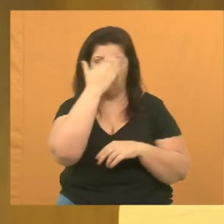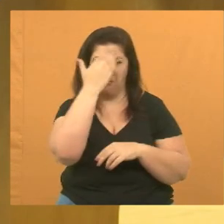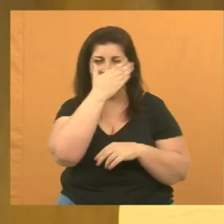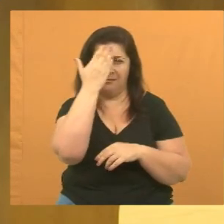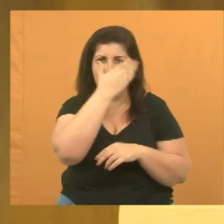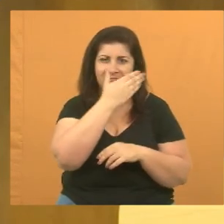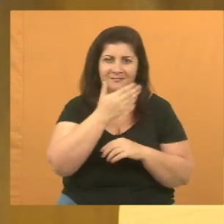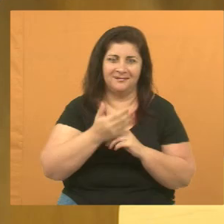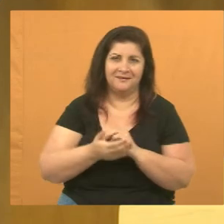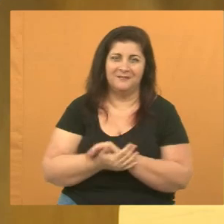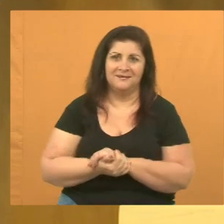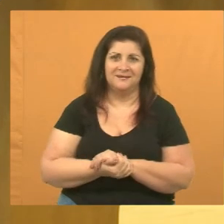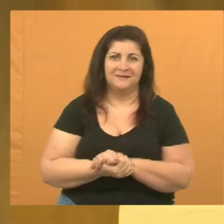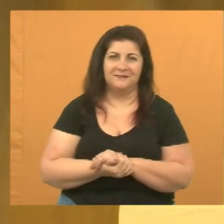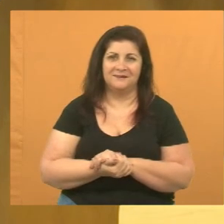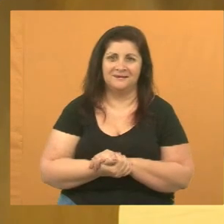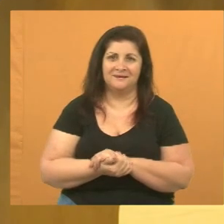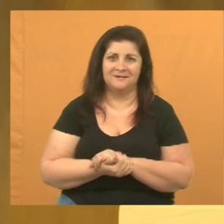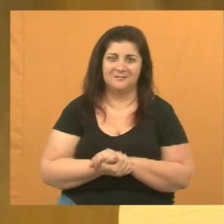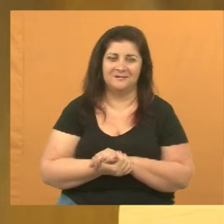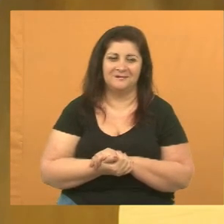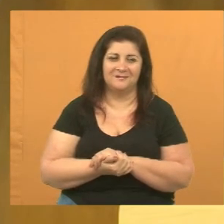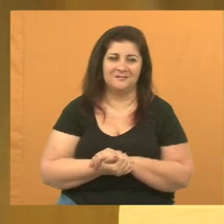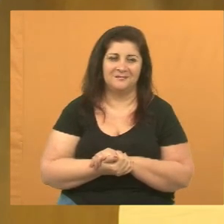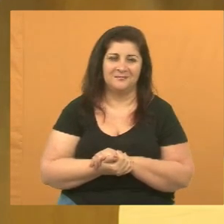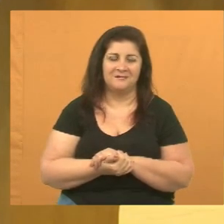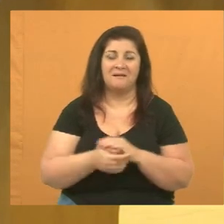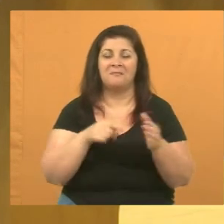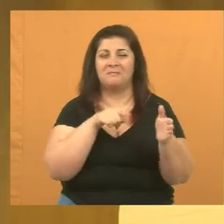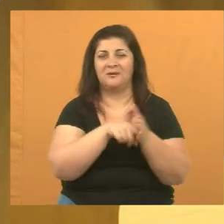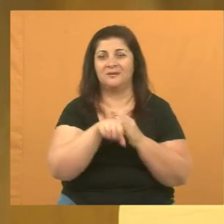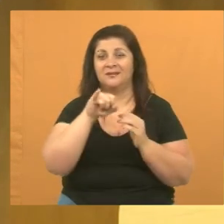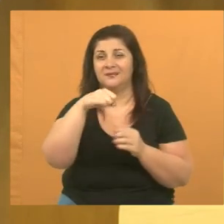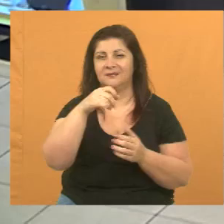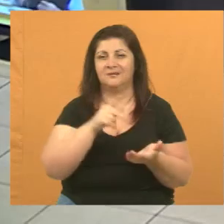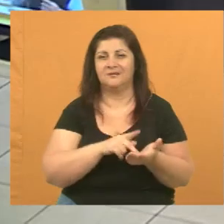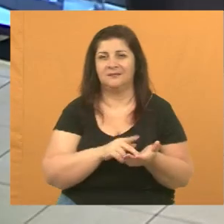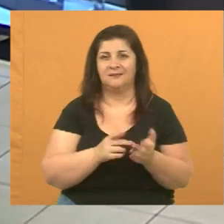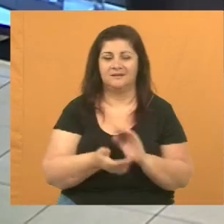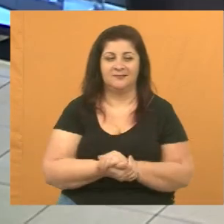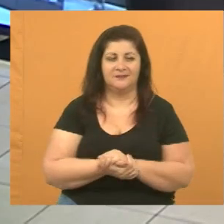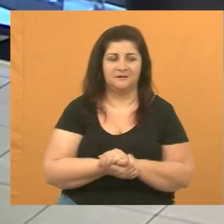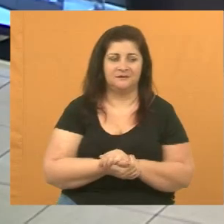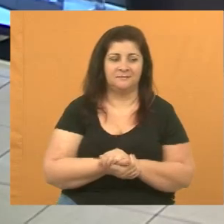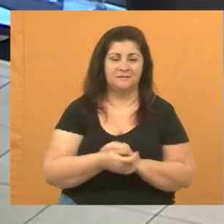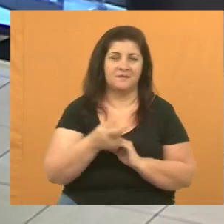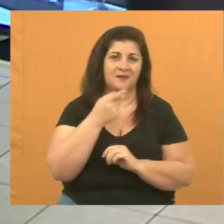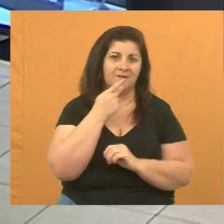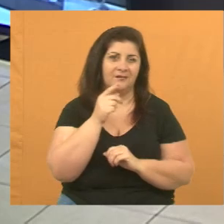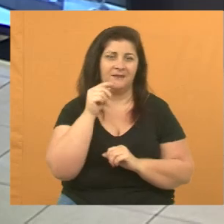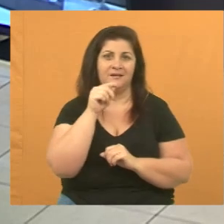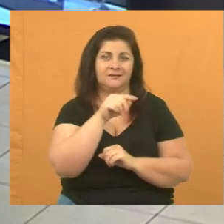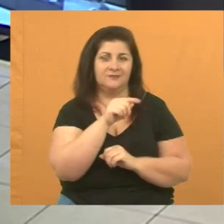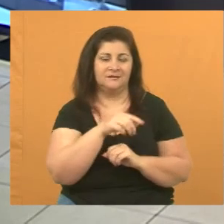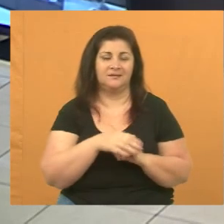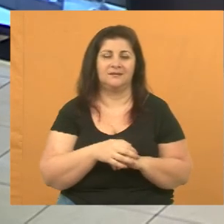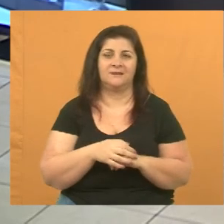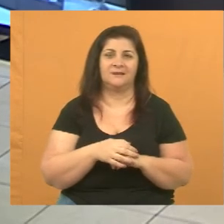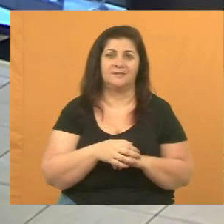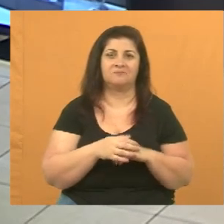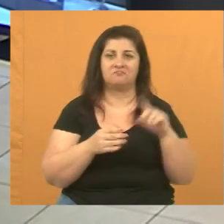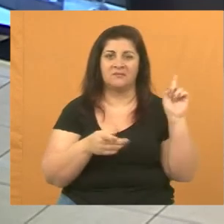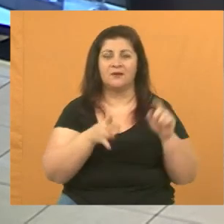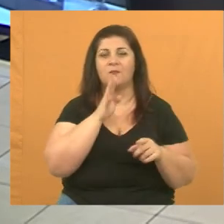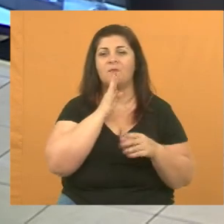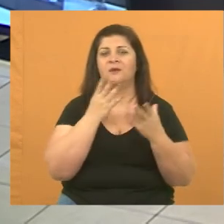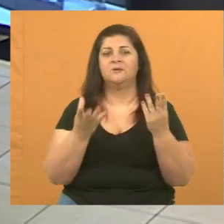é verdade. Então, vou até perguntar lá. Flavinho está lá, fala de você. Eu conheço muito o Parque Minha